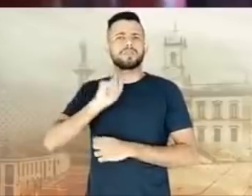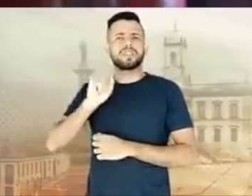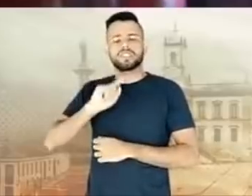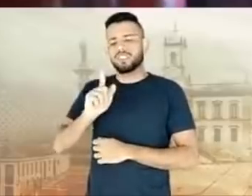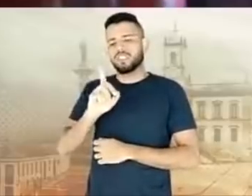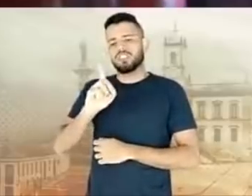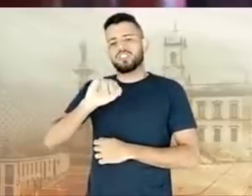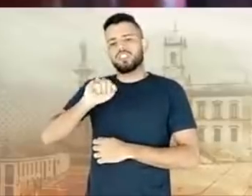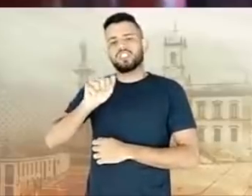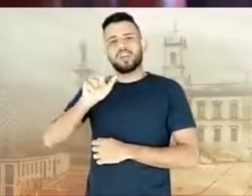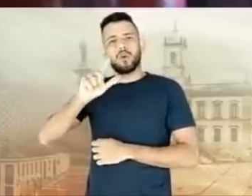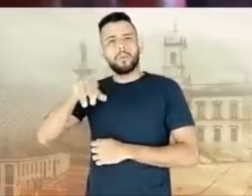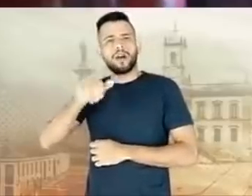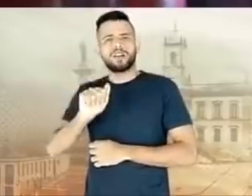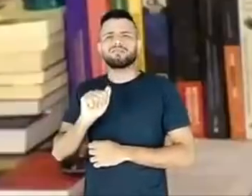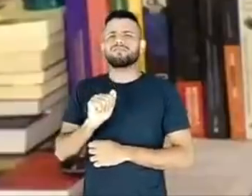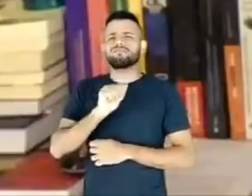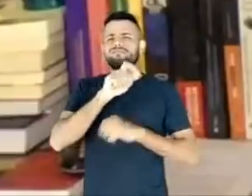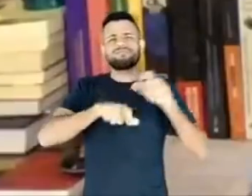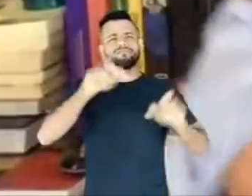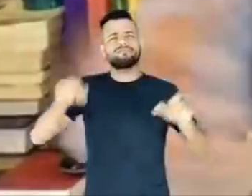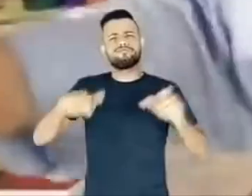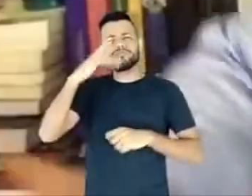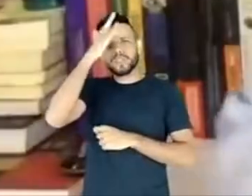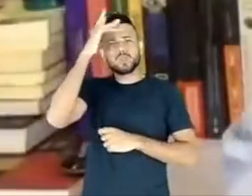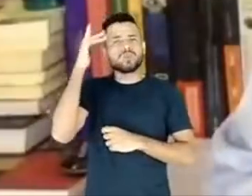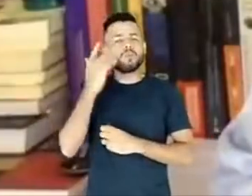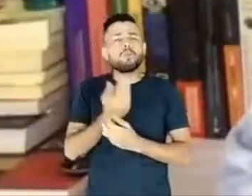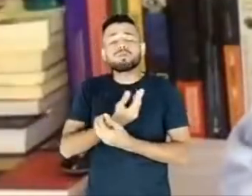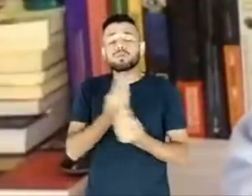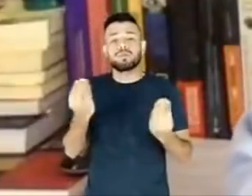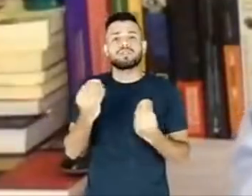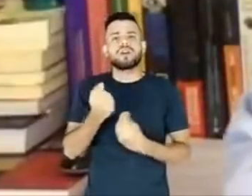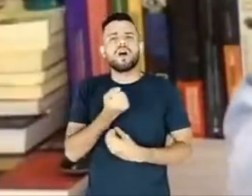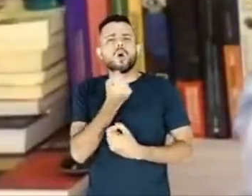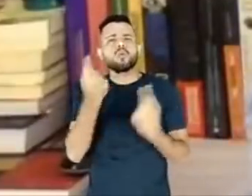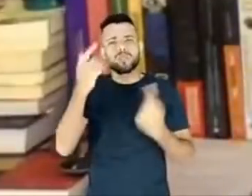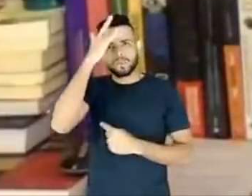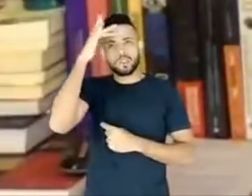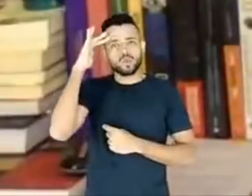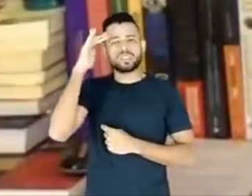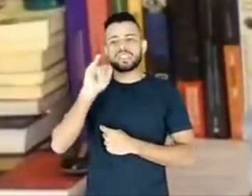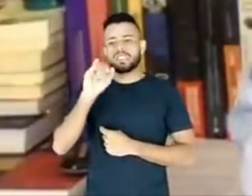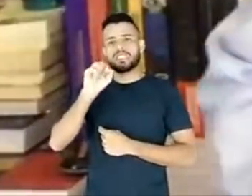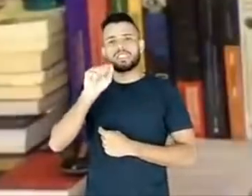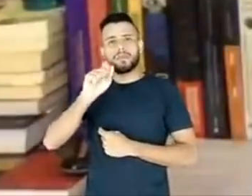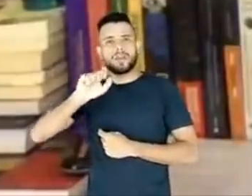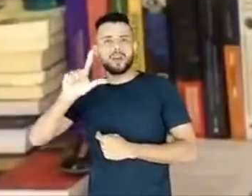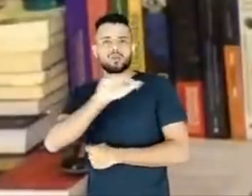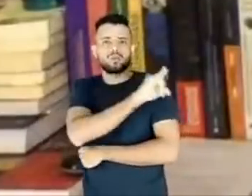Bon, apenas para citar algumas pessoas, sabe, Isabel Picaluga, no Rio de Janeiro, sabe, que